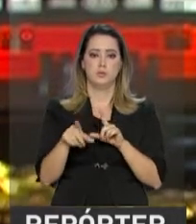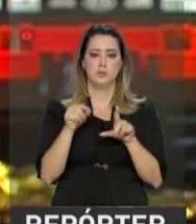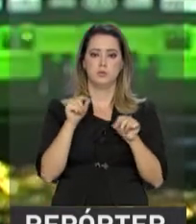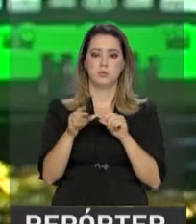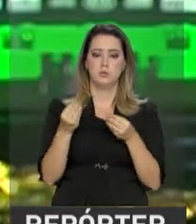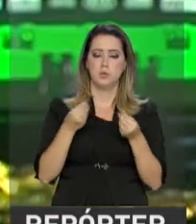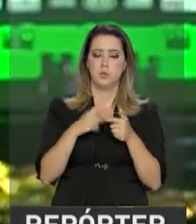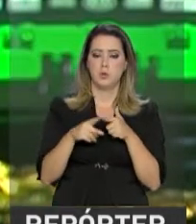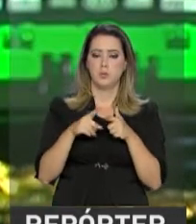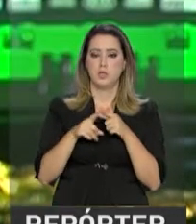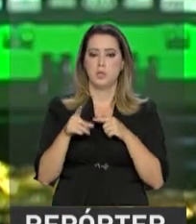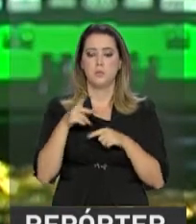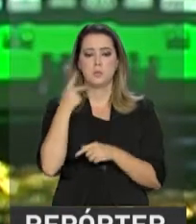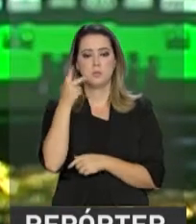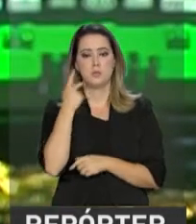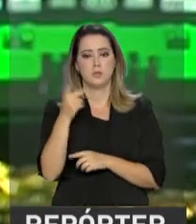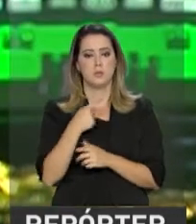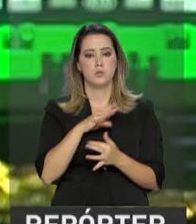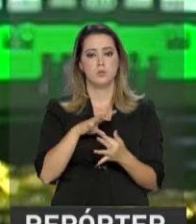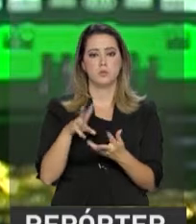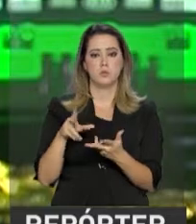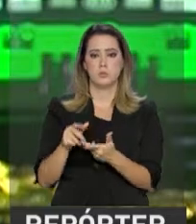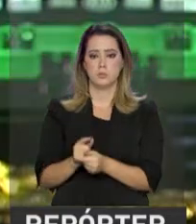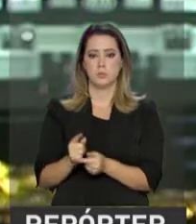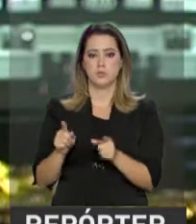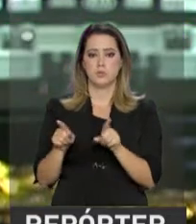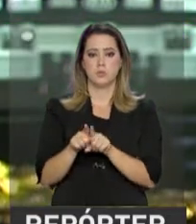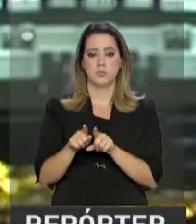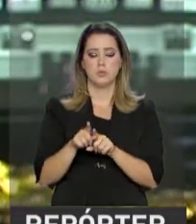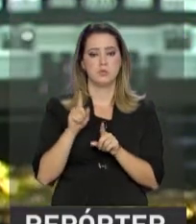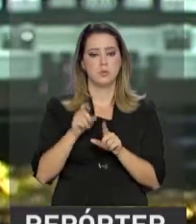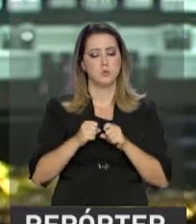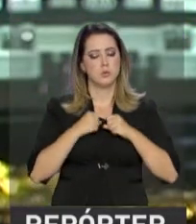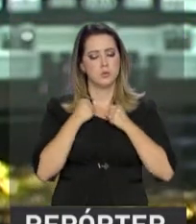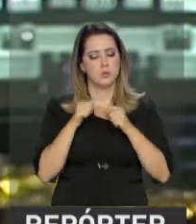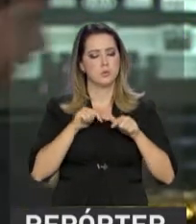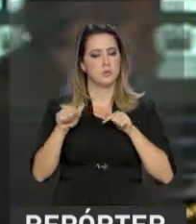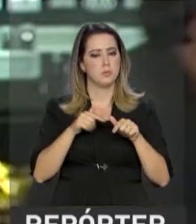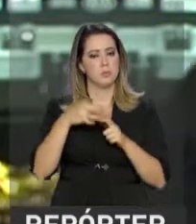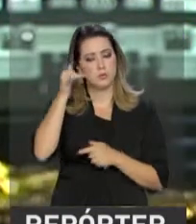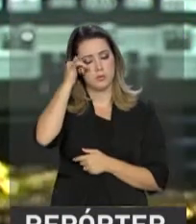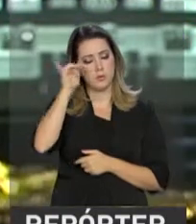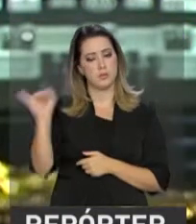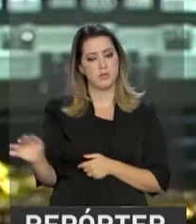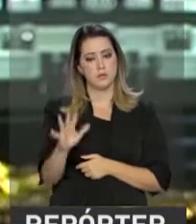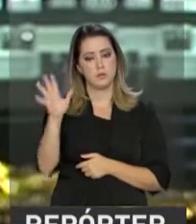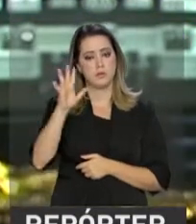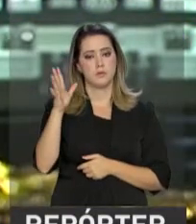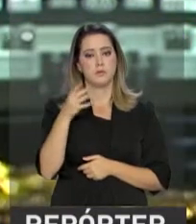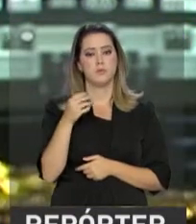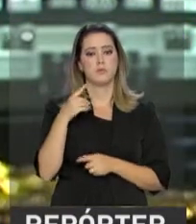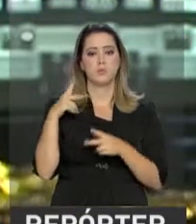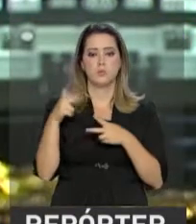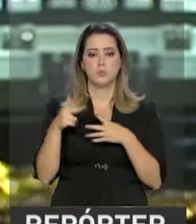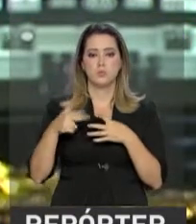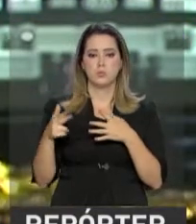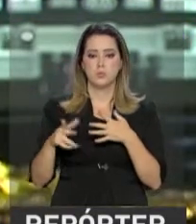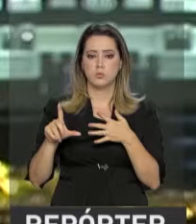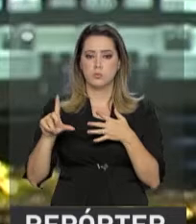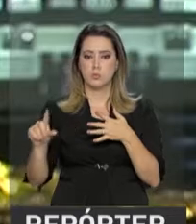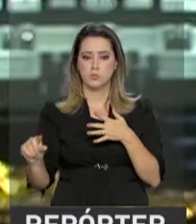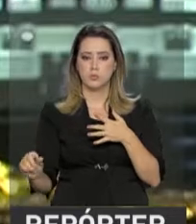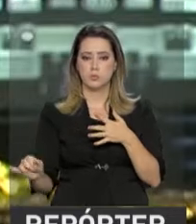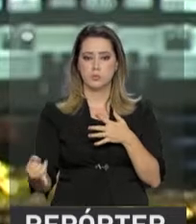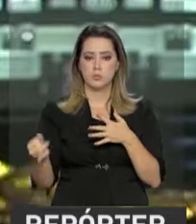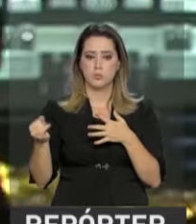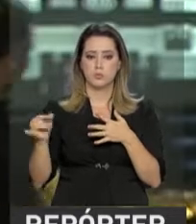as crises políticas e externas assim como o exitoso trabalho de combate à inflação com sucessivos cortes nos